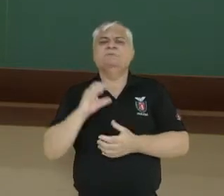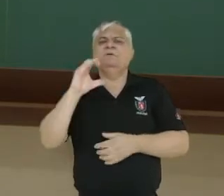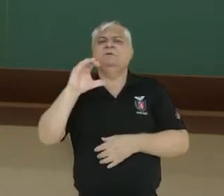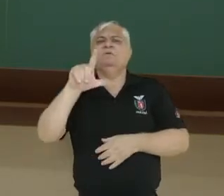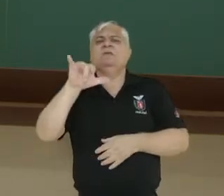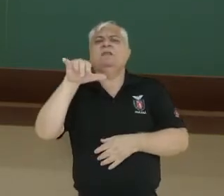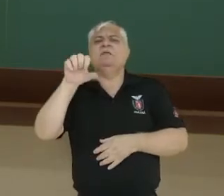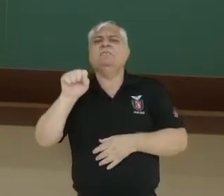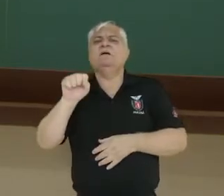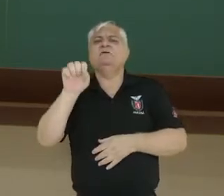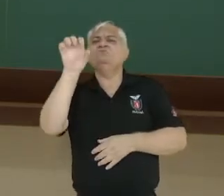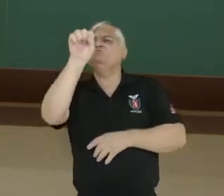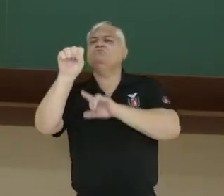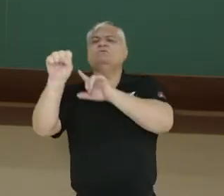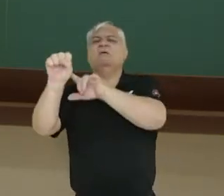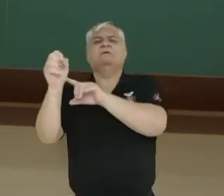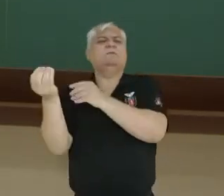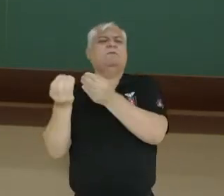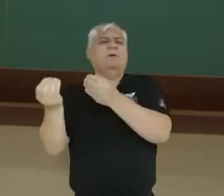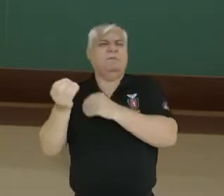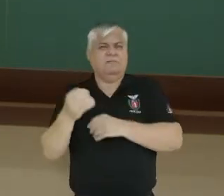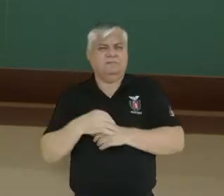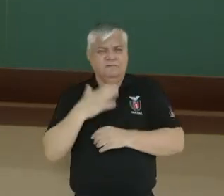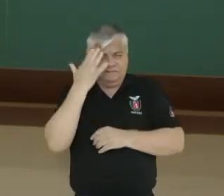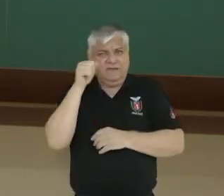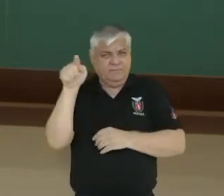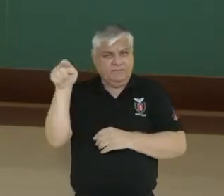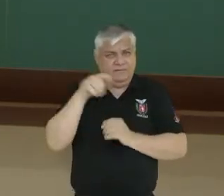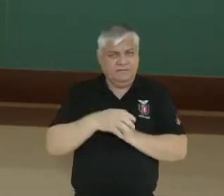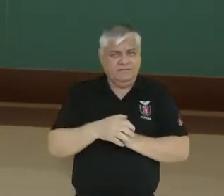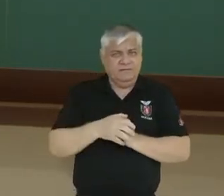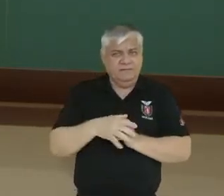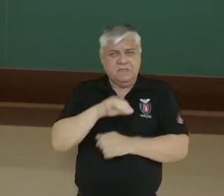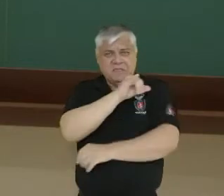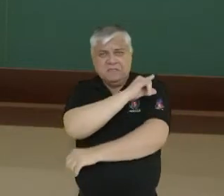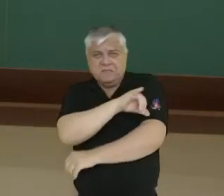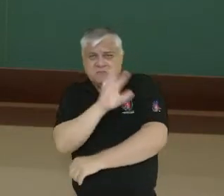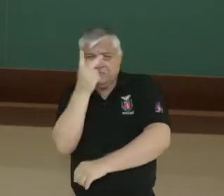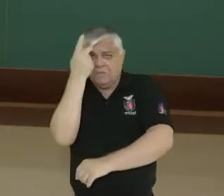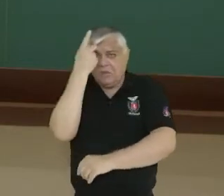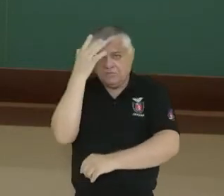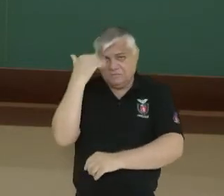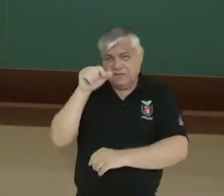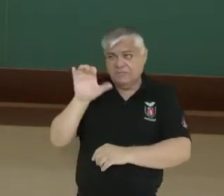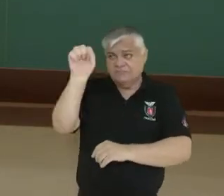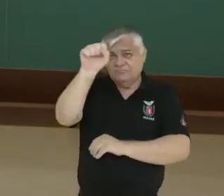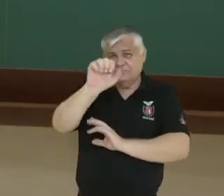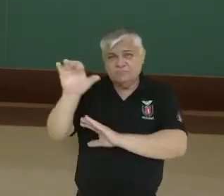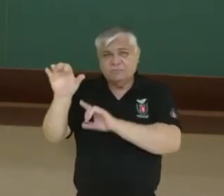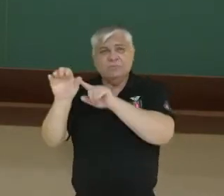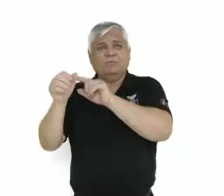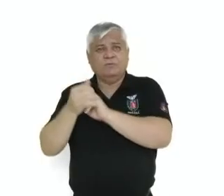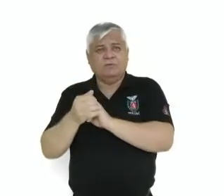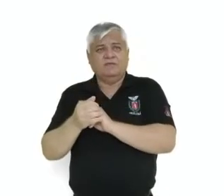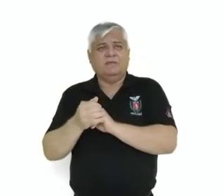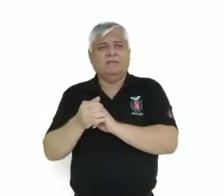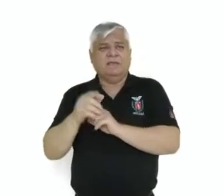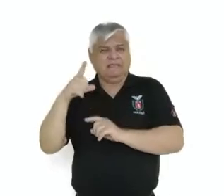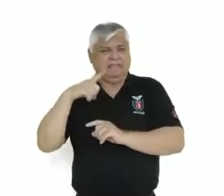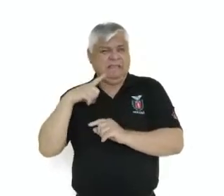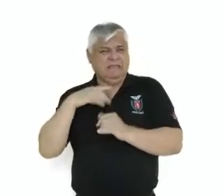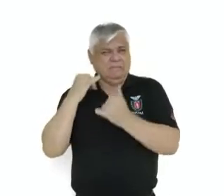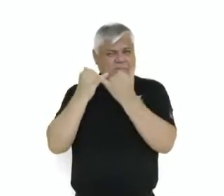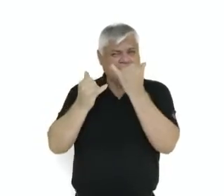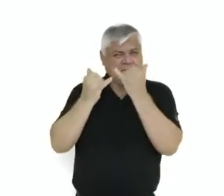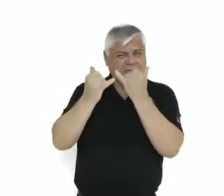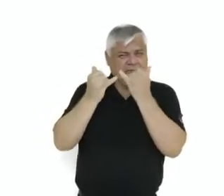região sudeste? Você tem ideia de como é? Conseguiria estabelecer uma comparação? Se possui